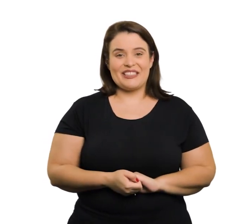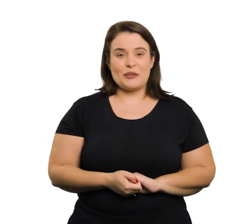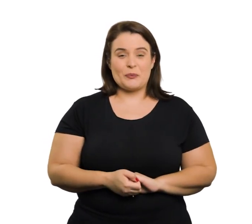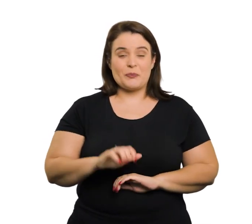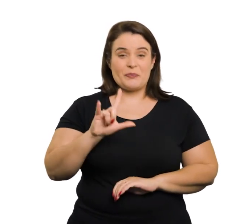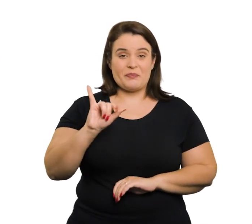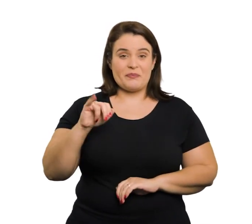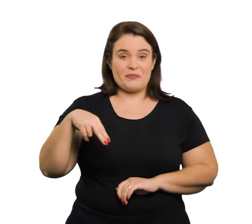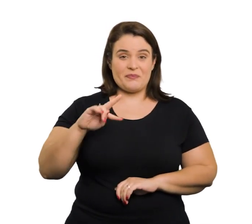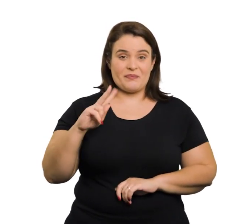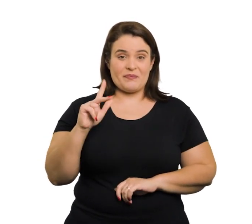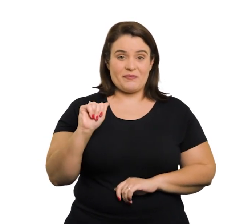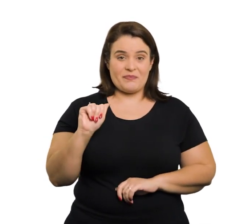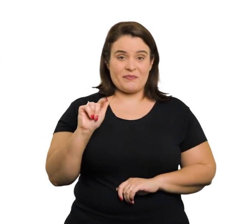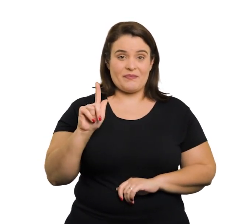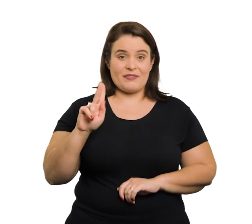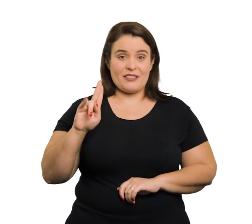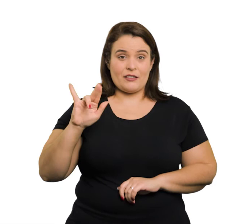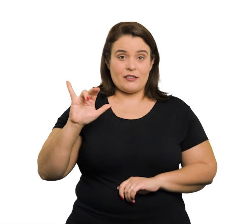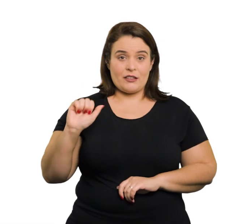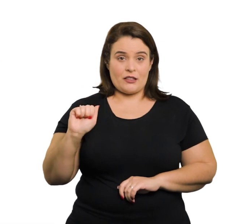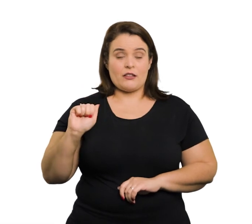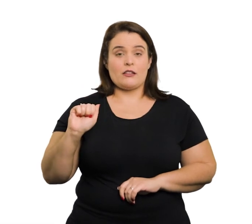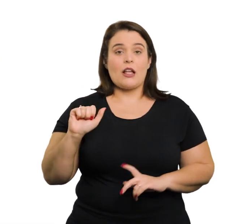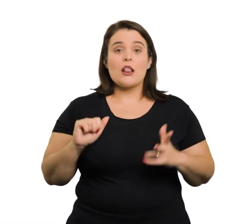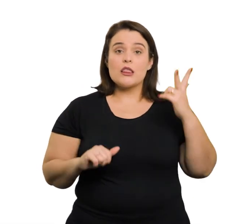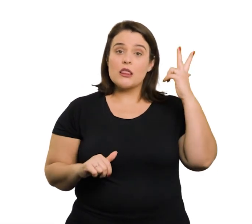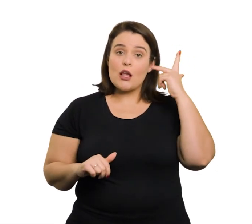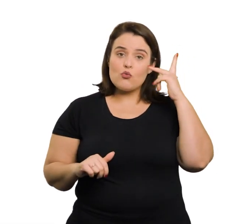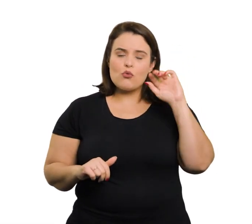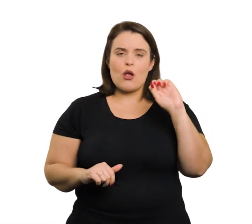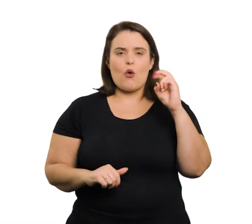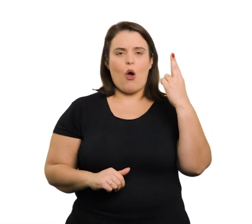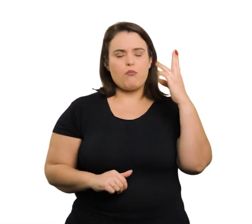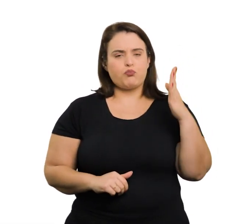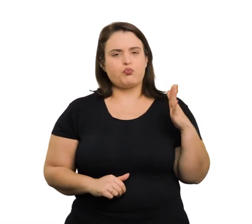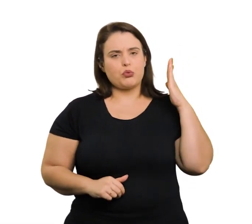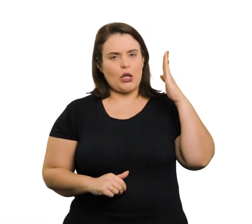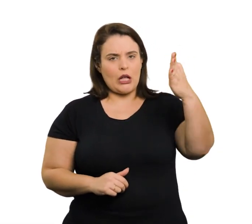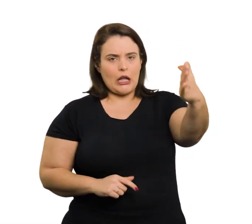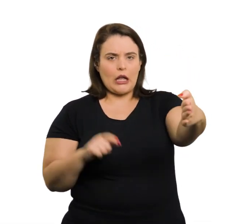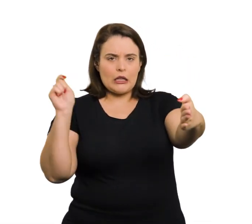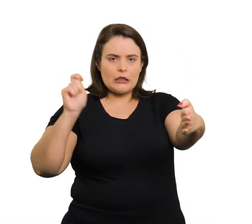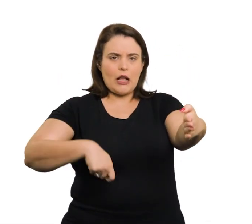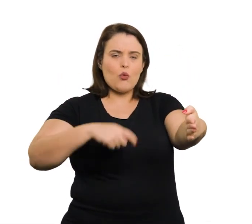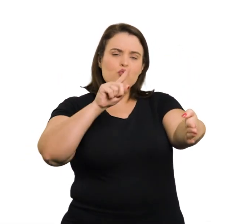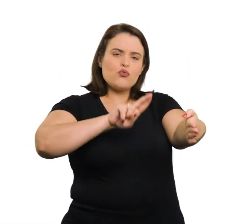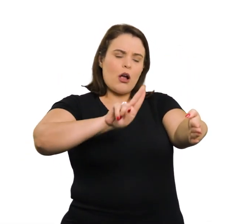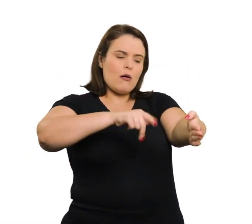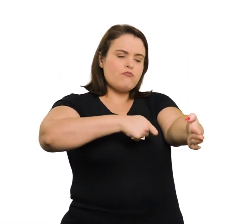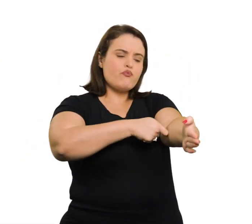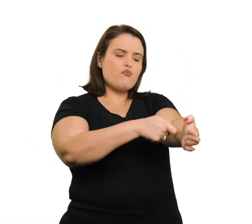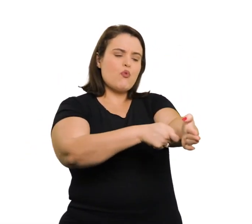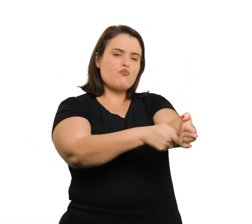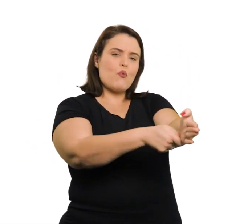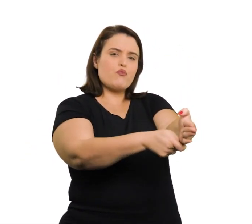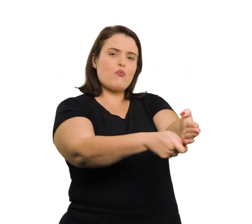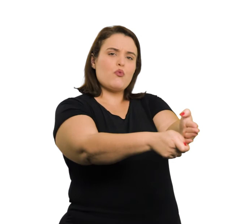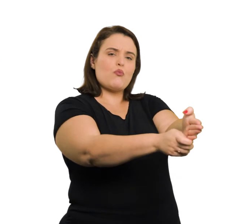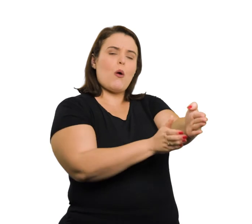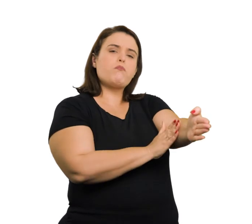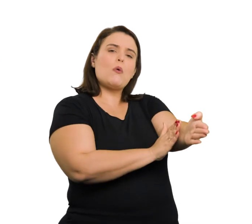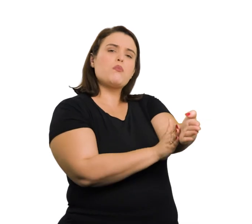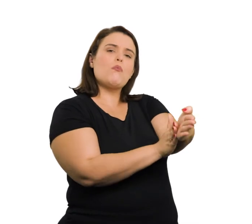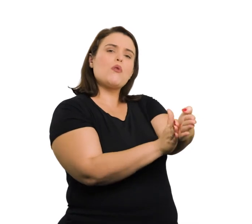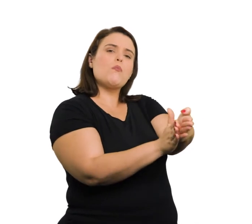Dica: linha-guia é qualquer elemento natural ou edificado que possa ser utilizado como